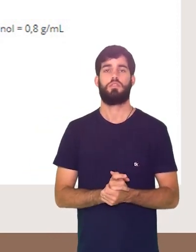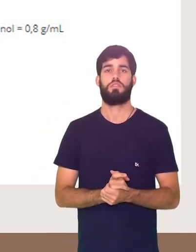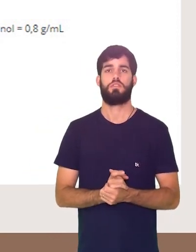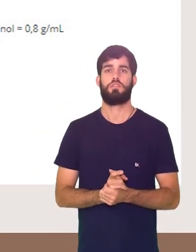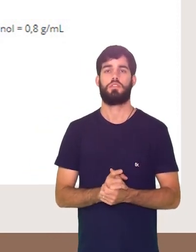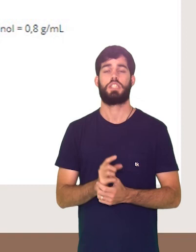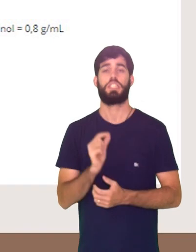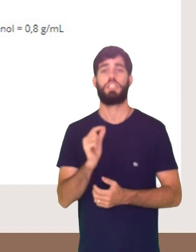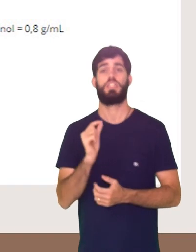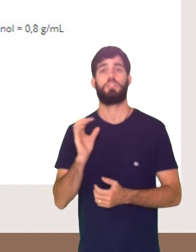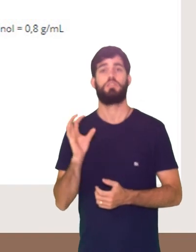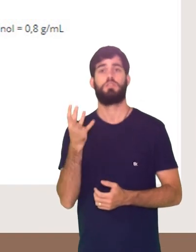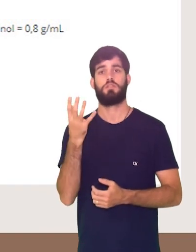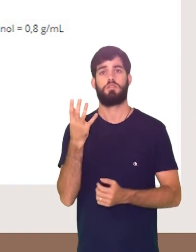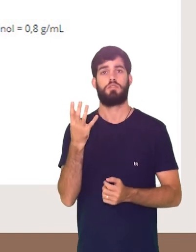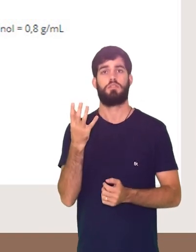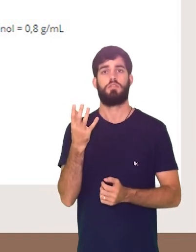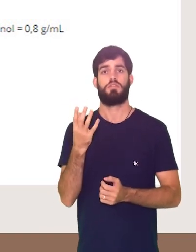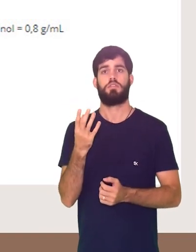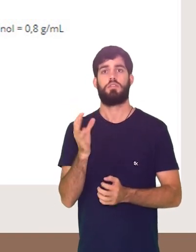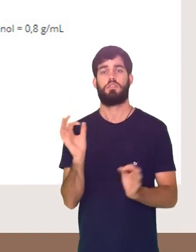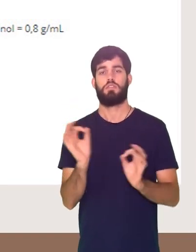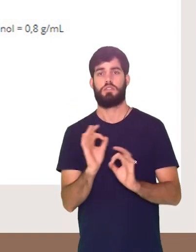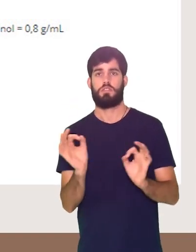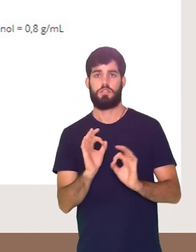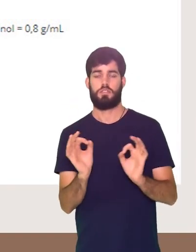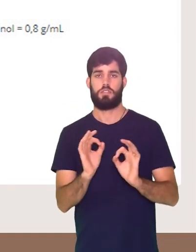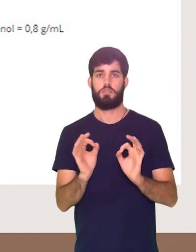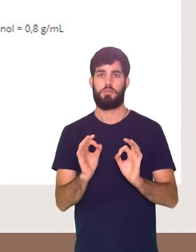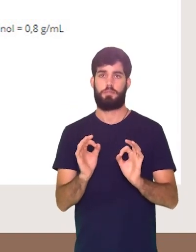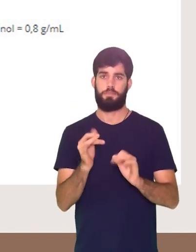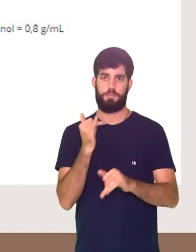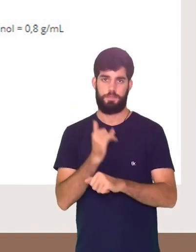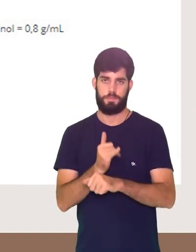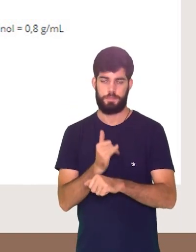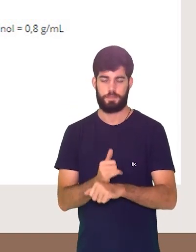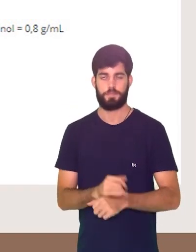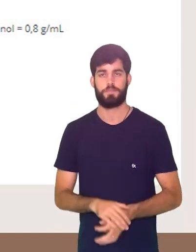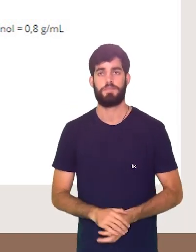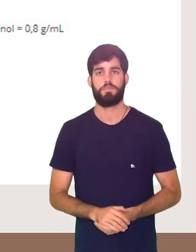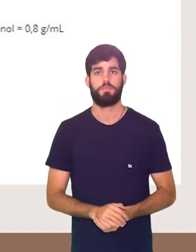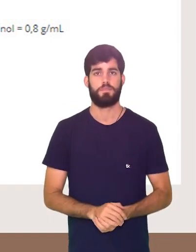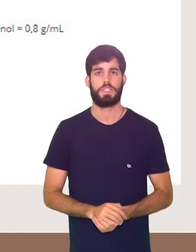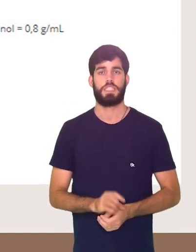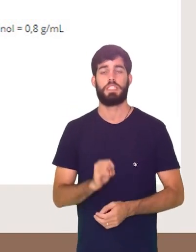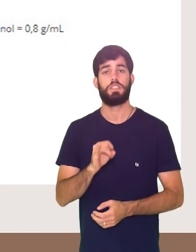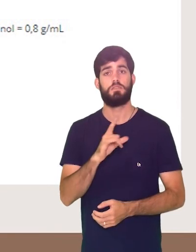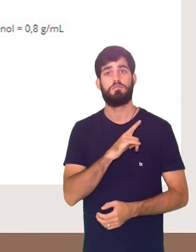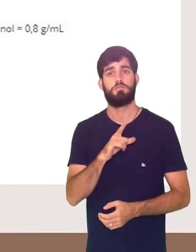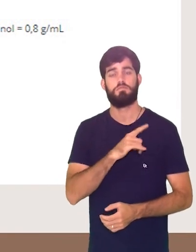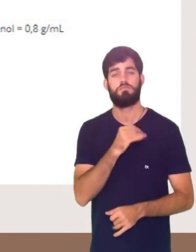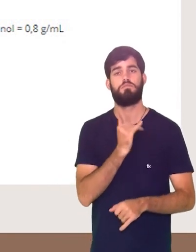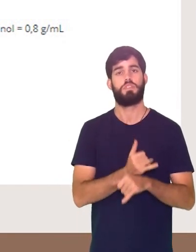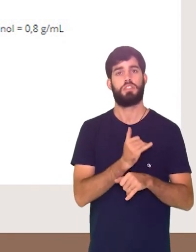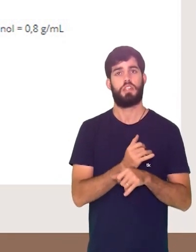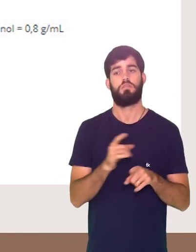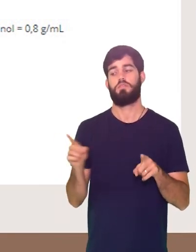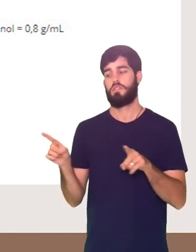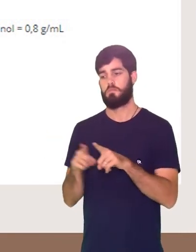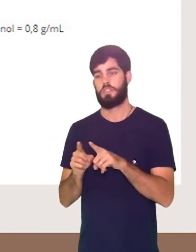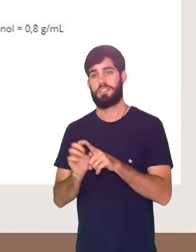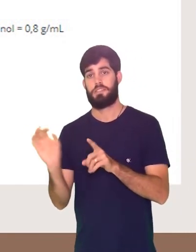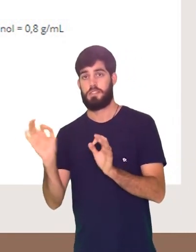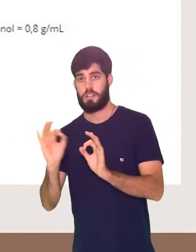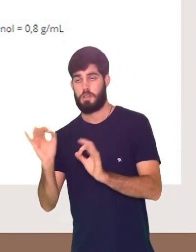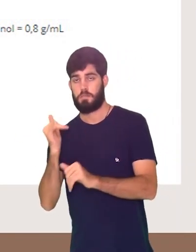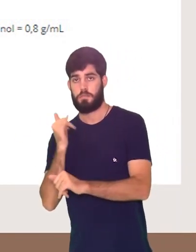que ocorre entre ametais. Ametais. Como você tem metal e ametal, essa ligação química